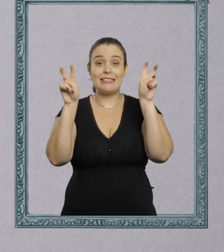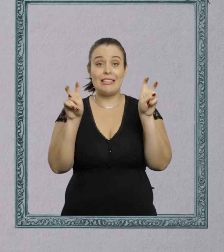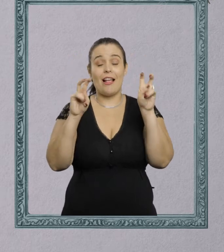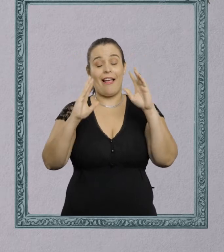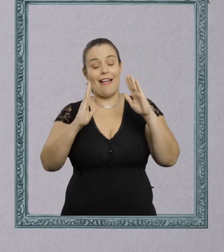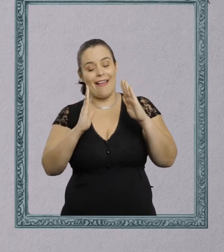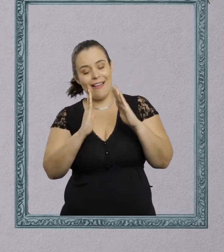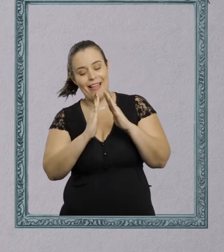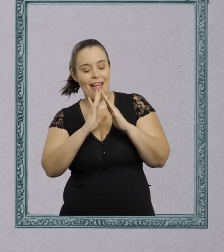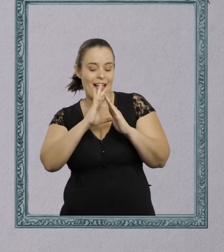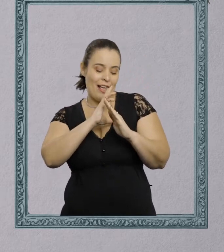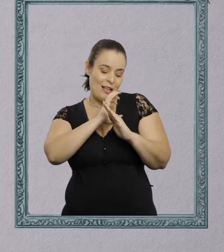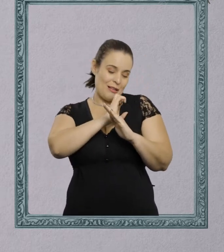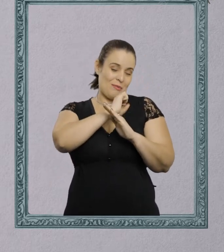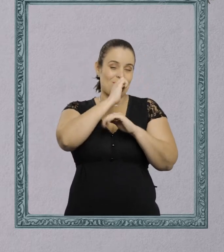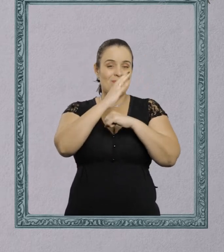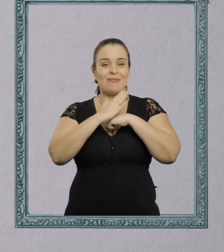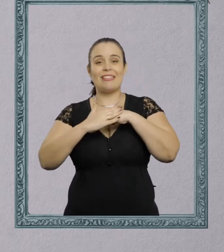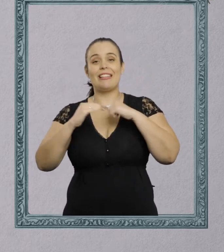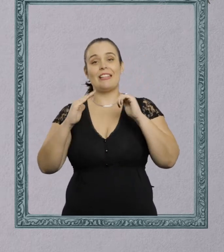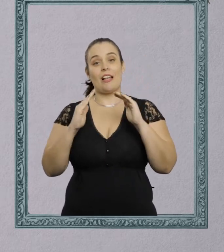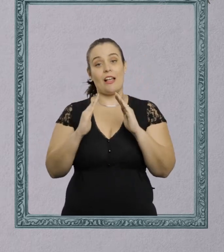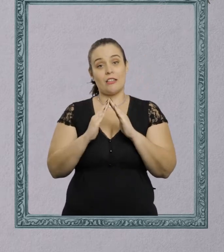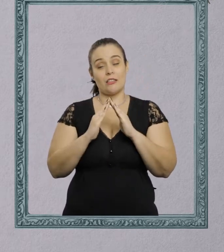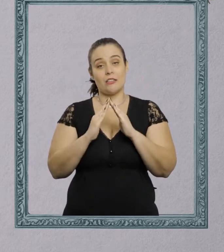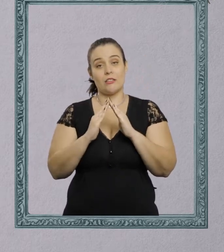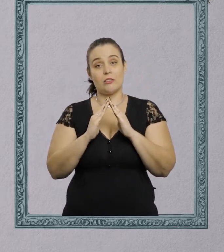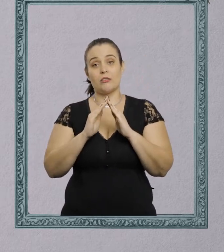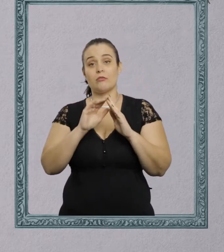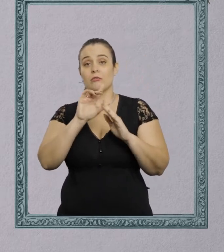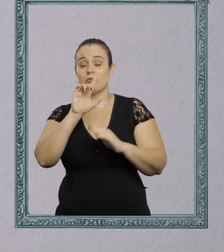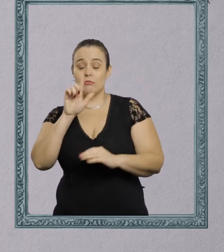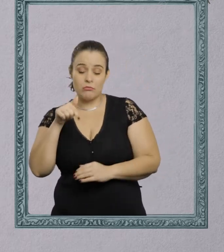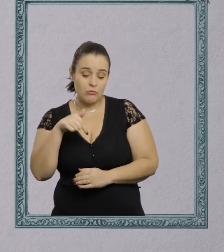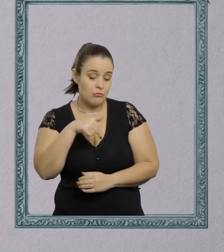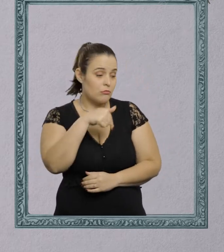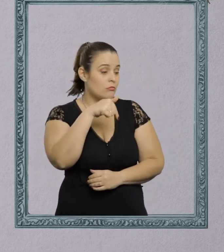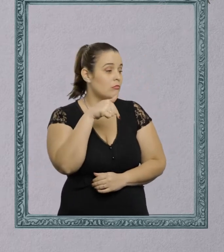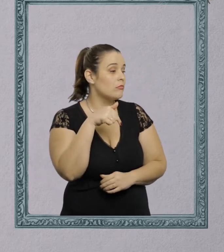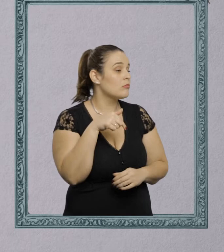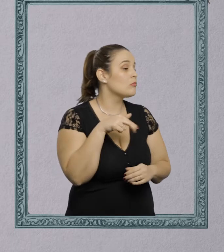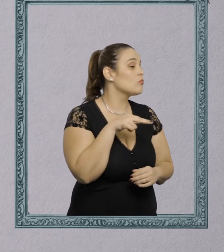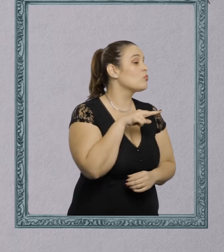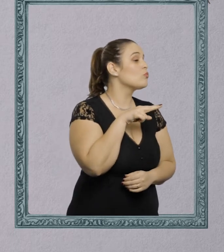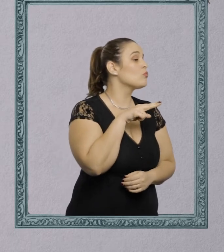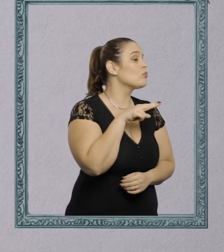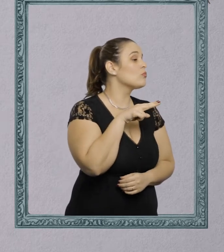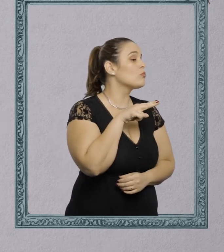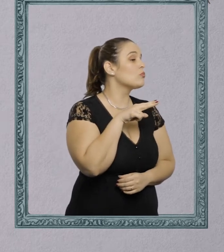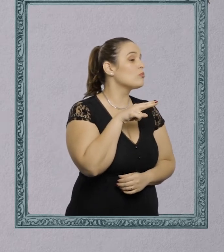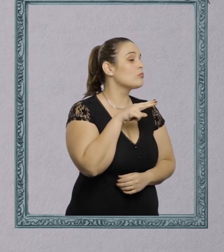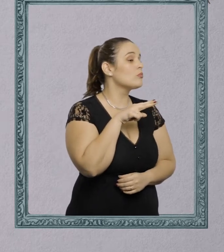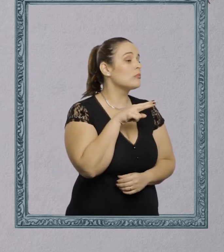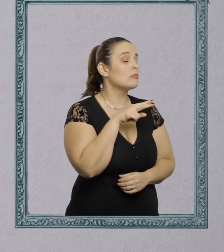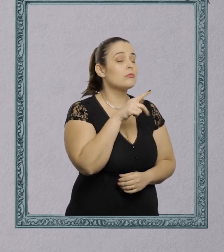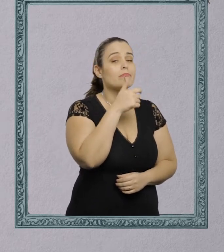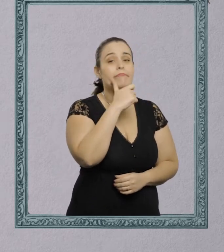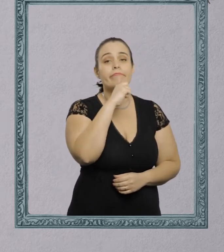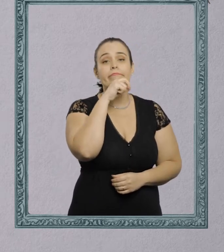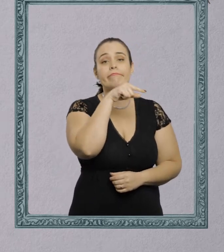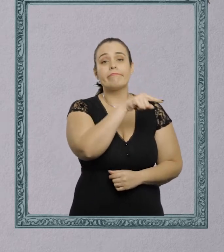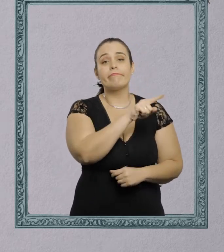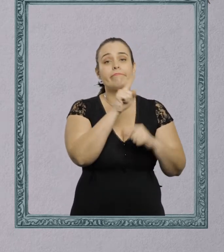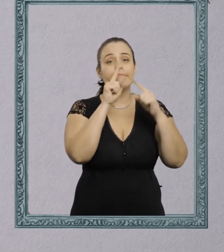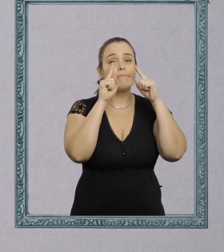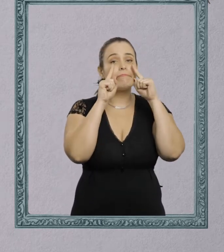Docilar. Peter olhou para a mãe de Wendy de novo e a música tinha parado. 2 lágrimas